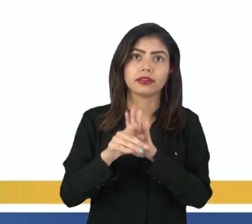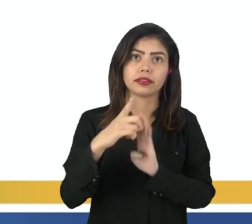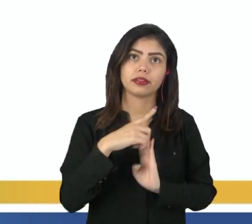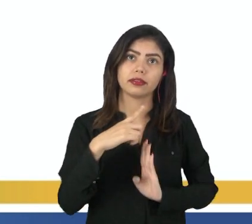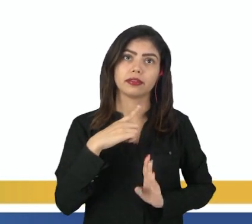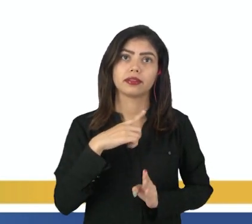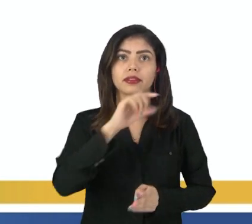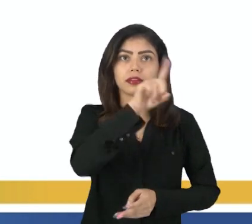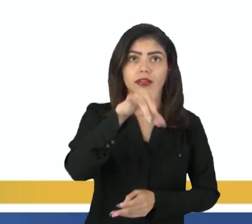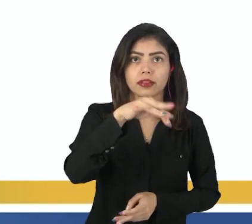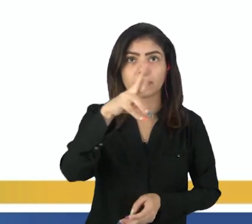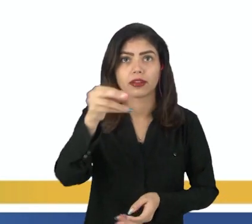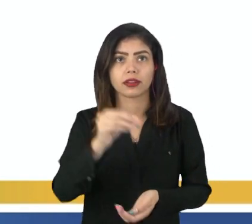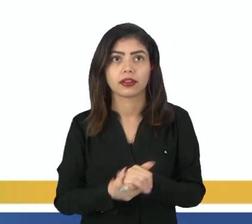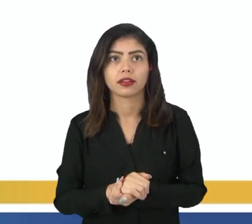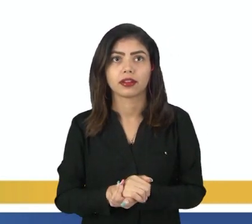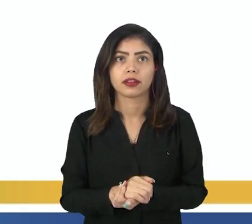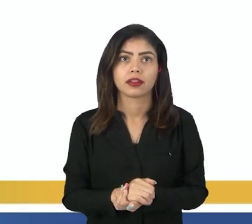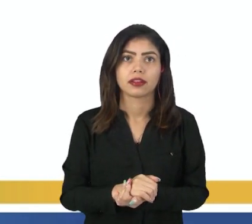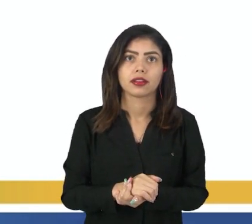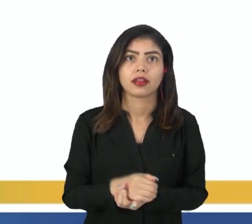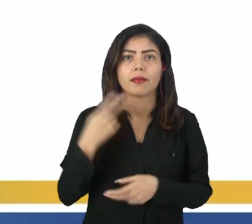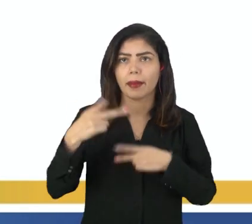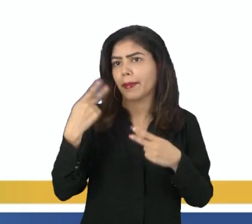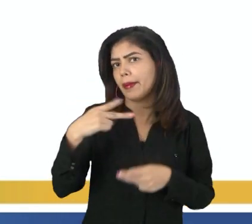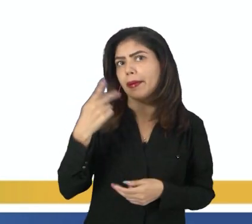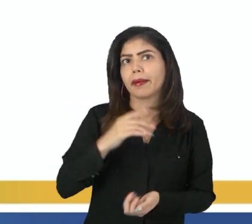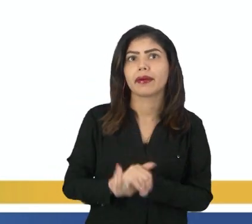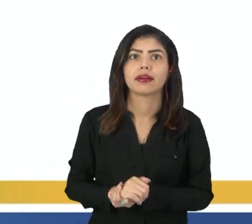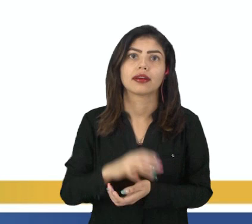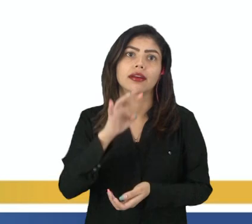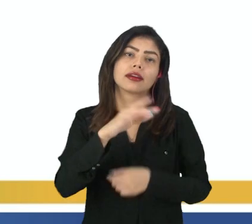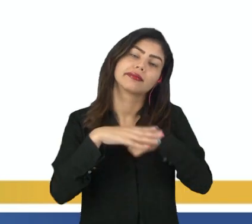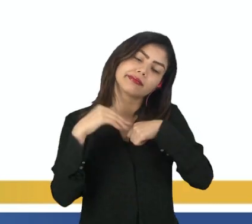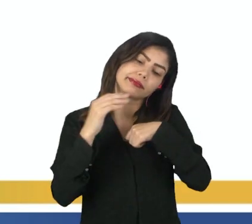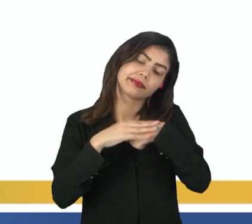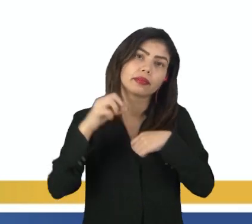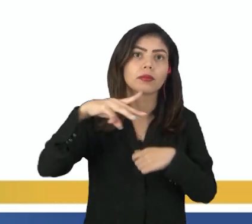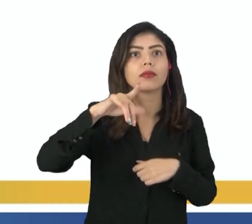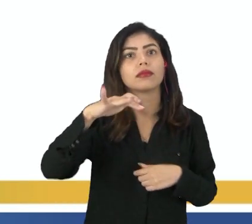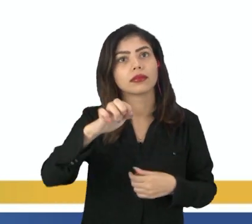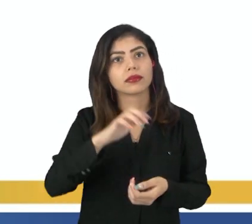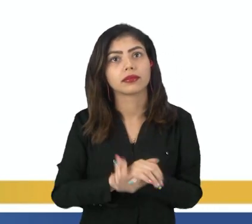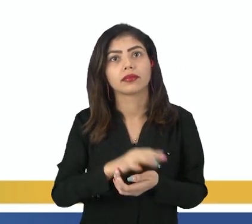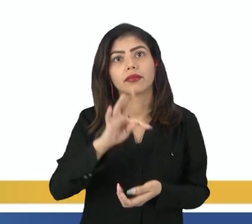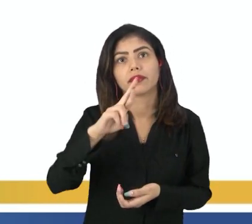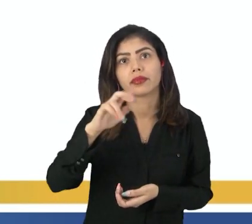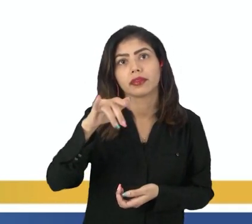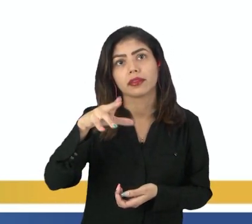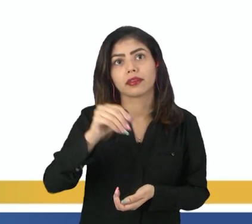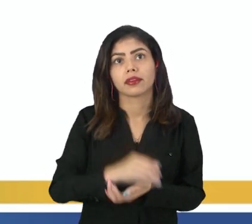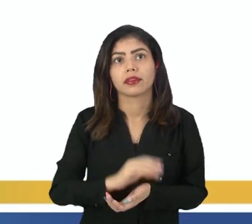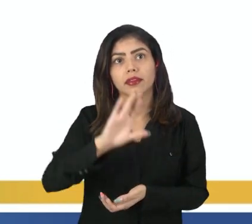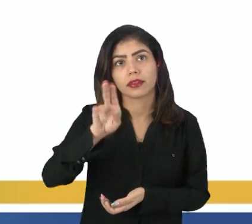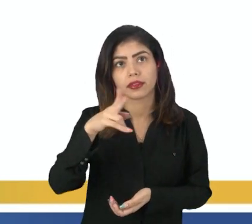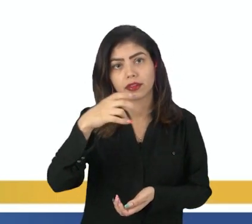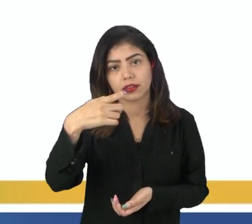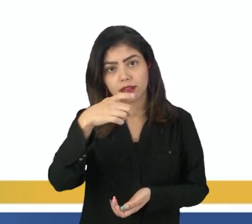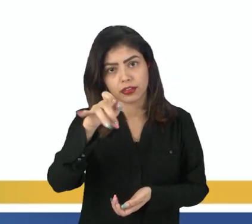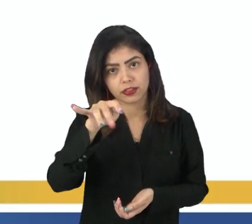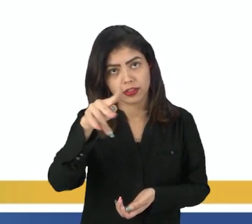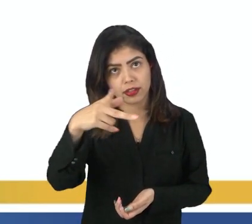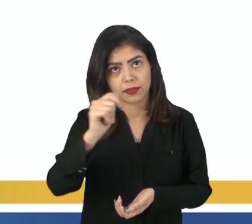zoeira, sapeca, abadá, tagarela, dengoso, tanga, moleque, xepa,